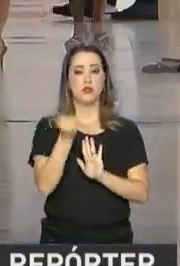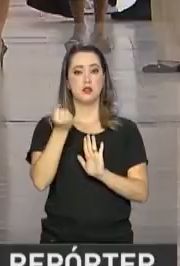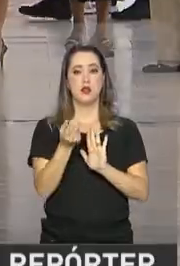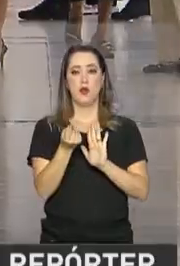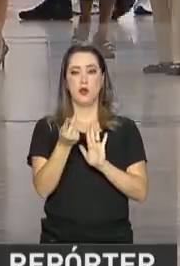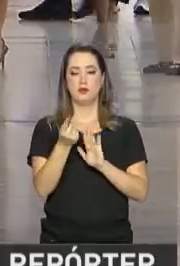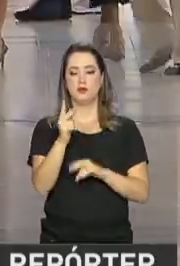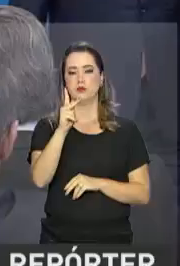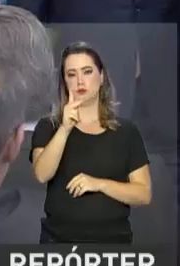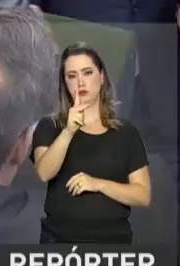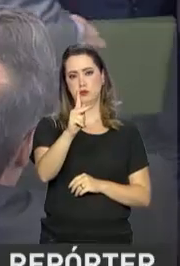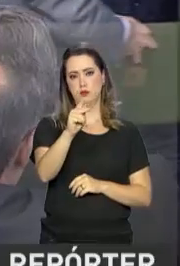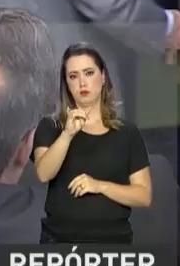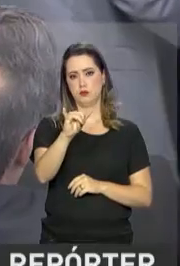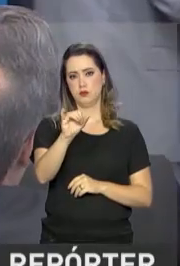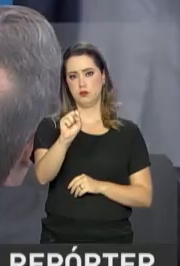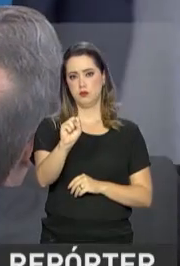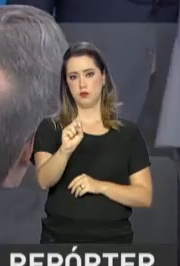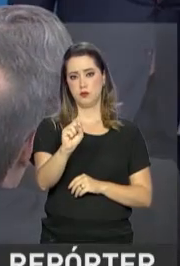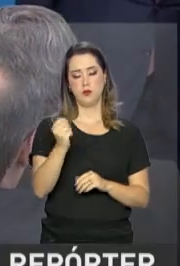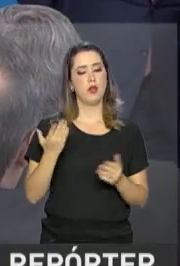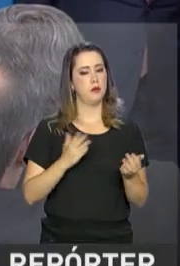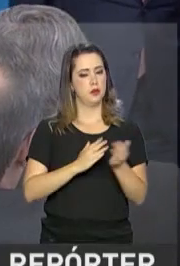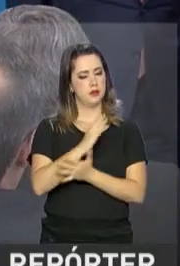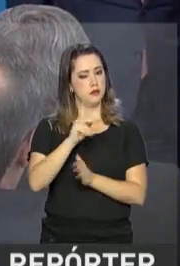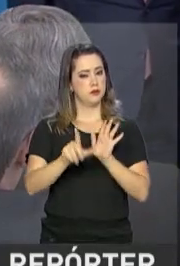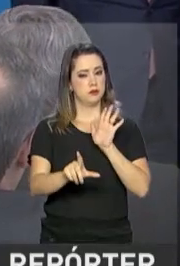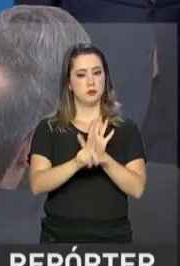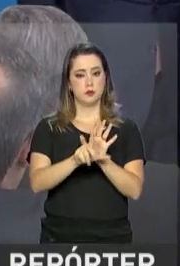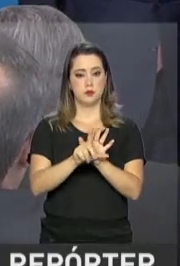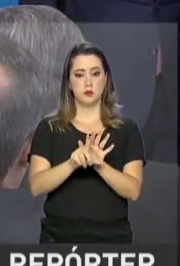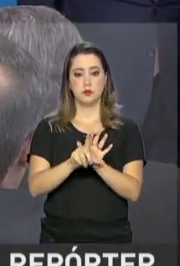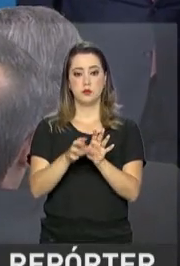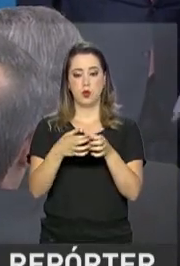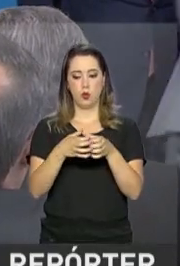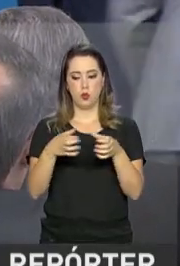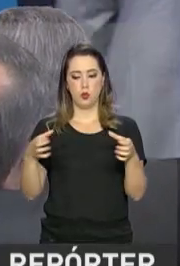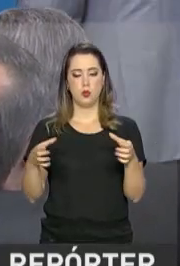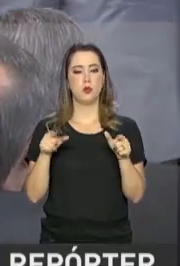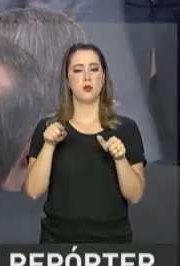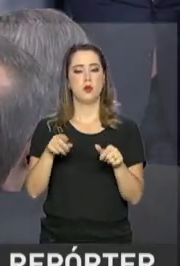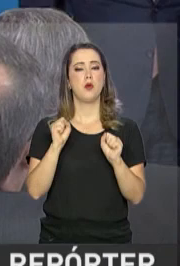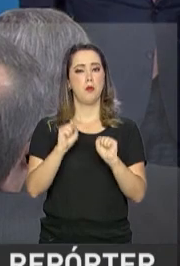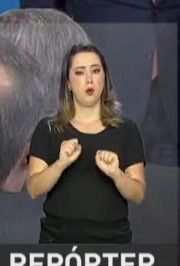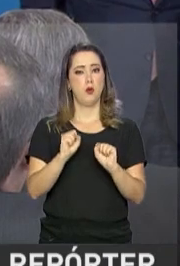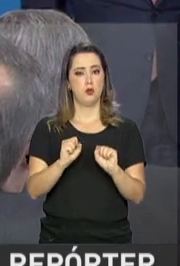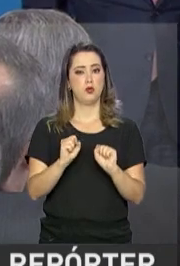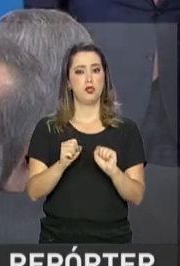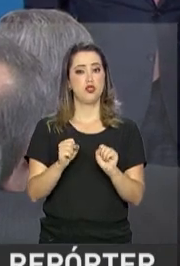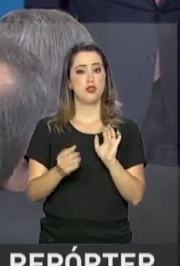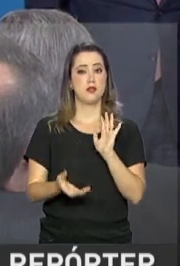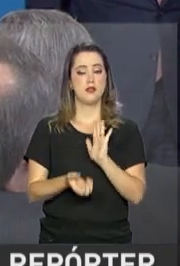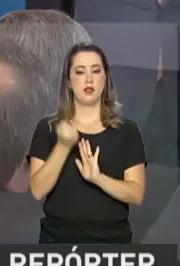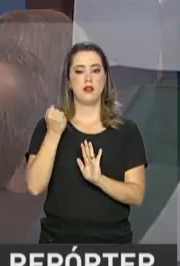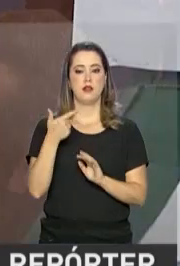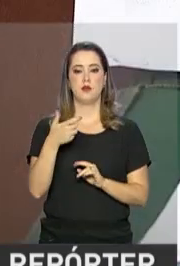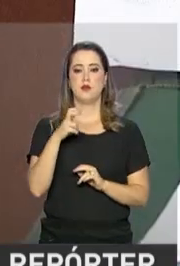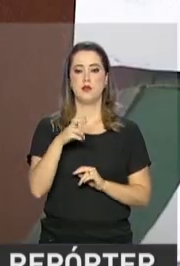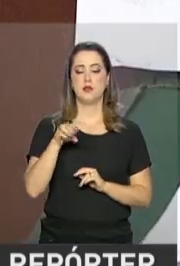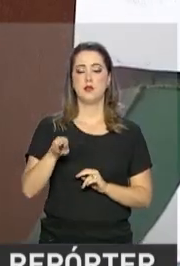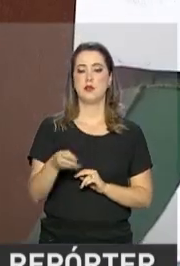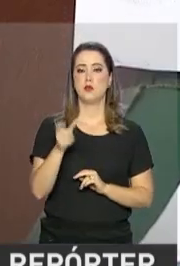do pis pasep com a sanção da lei que amplia o direito de saque 25 milhões de pessoas terão acesso a mais de